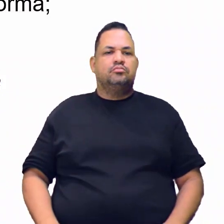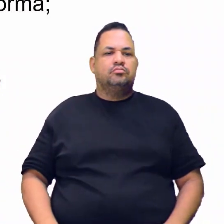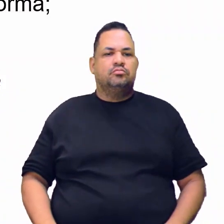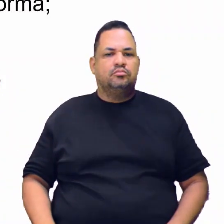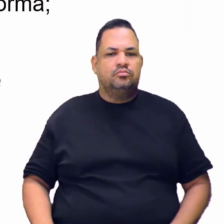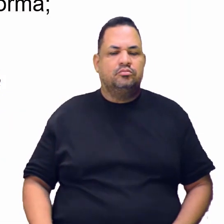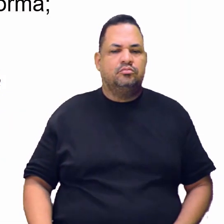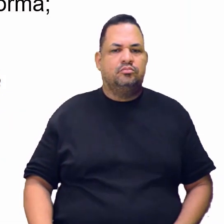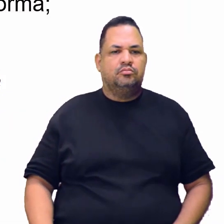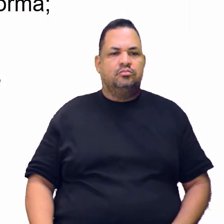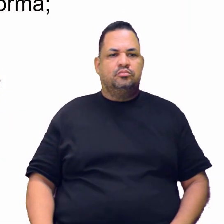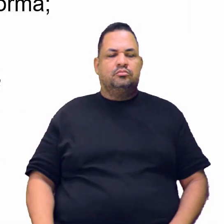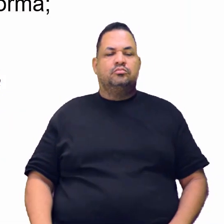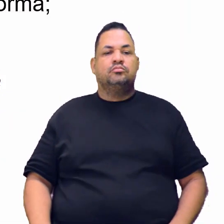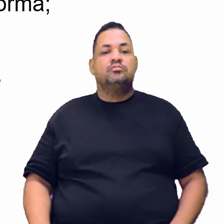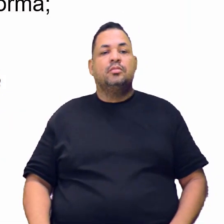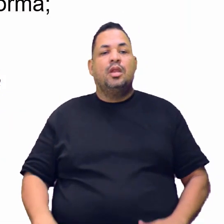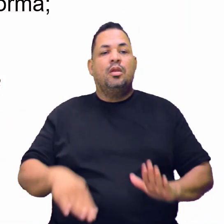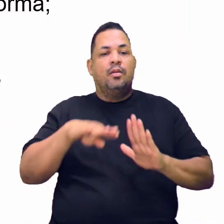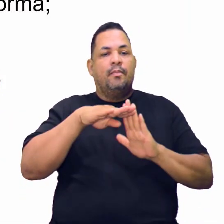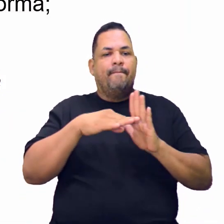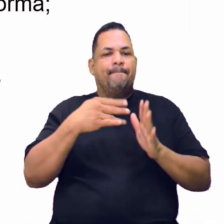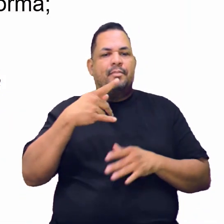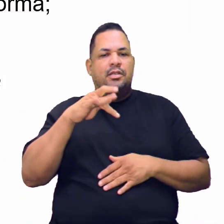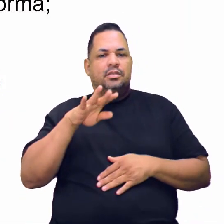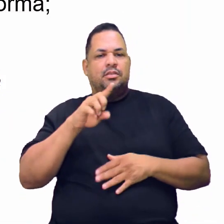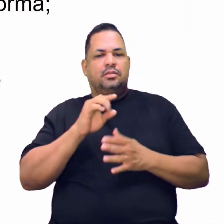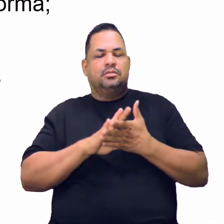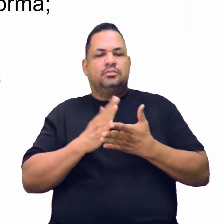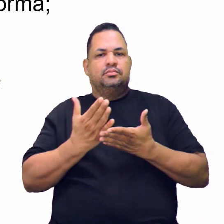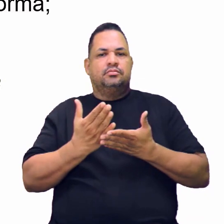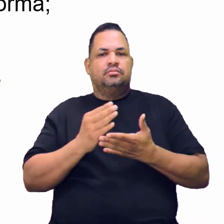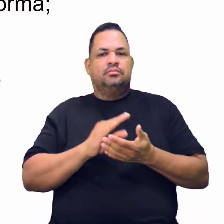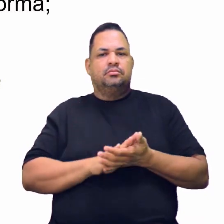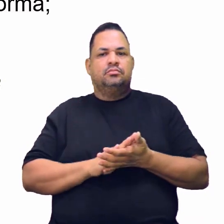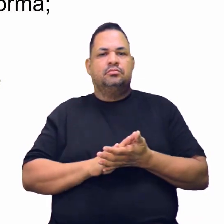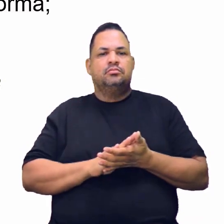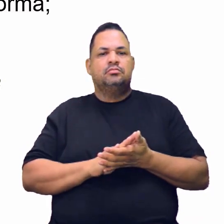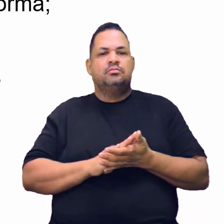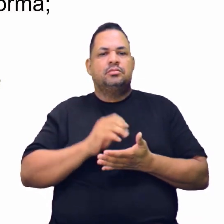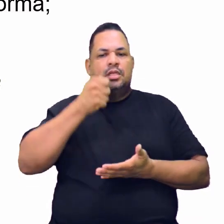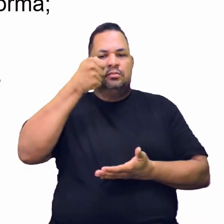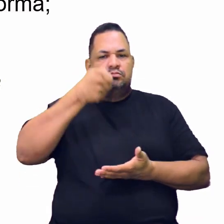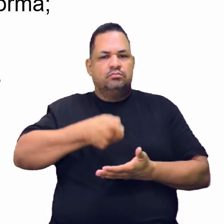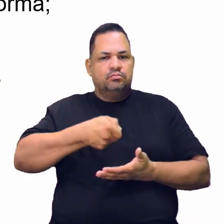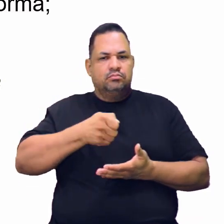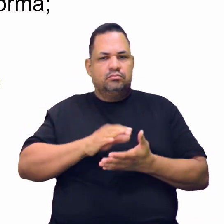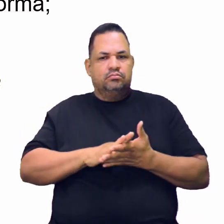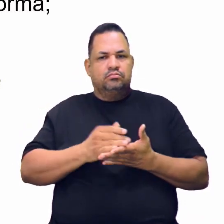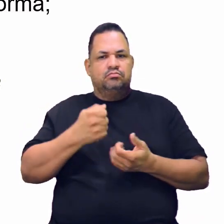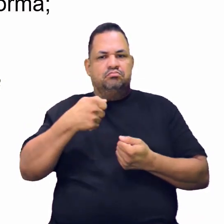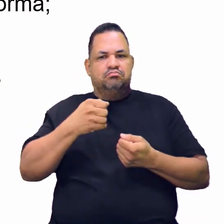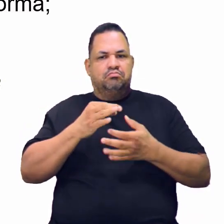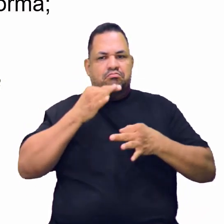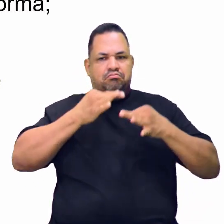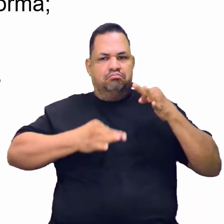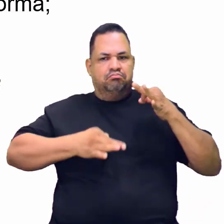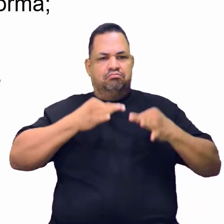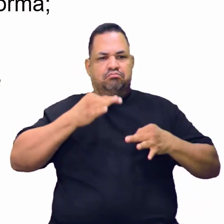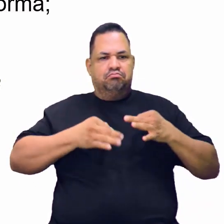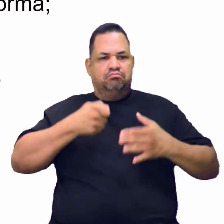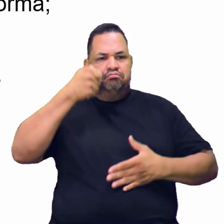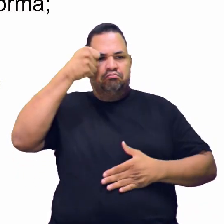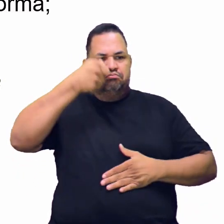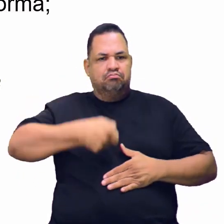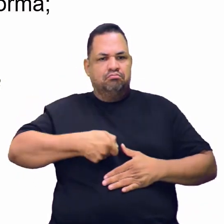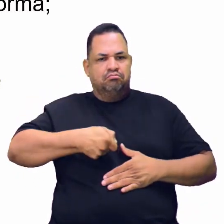textos injuntivo prescritivo. Eles vão fazer o quê? Eles obrigam, exigem,